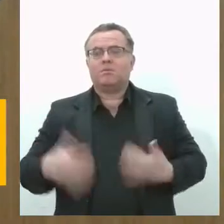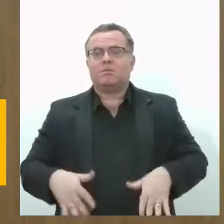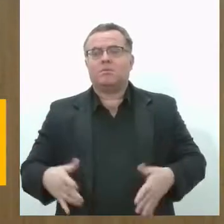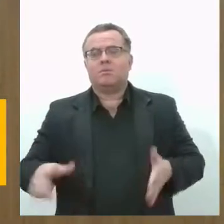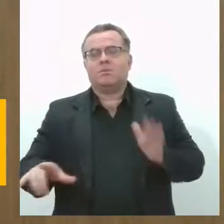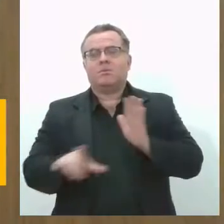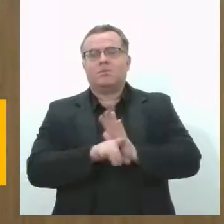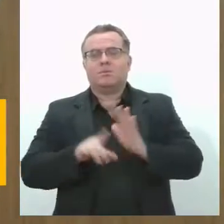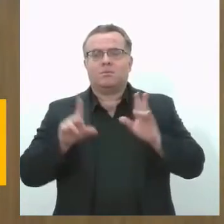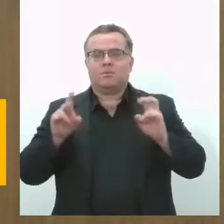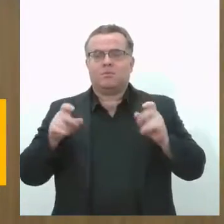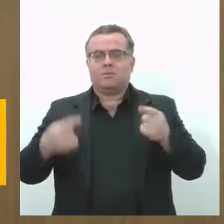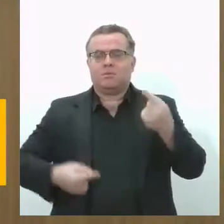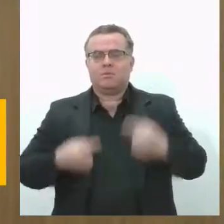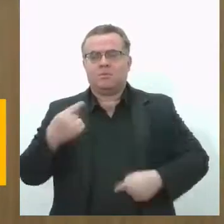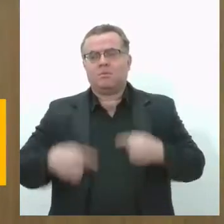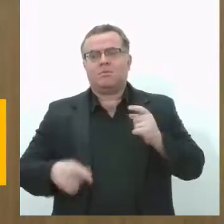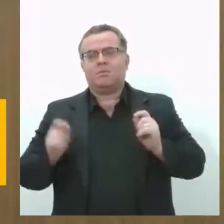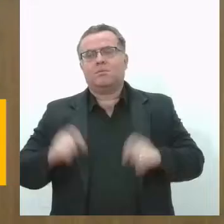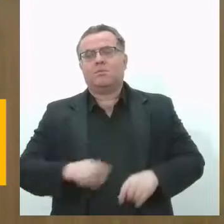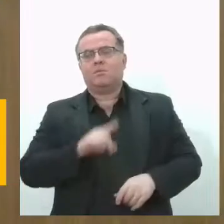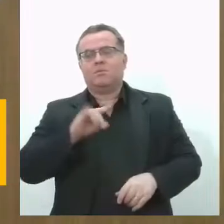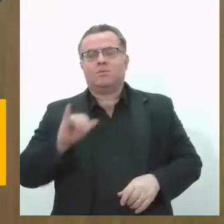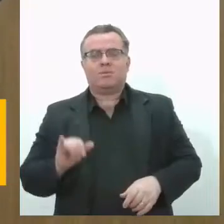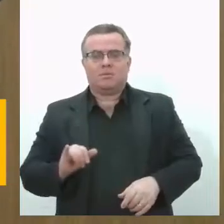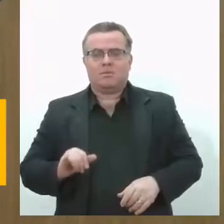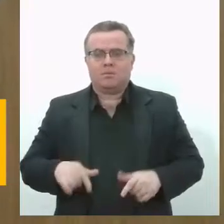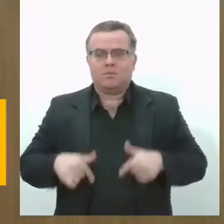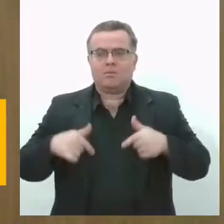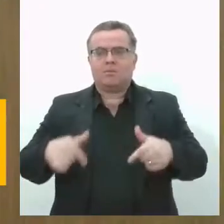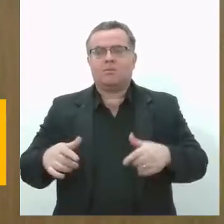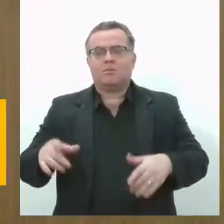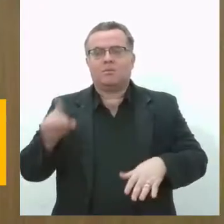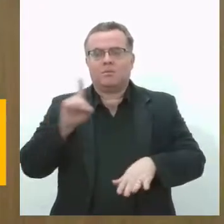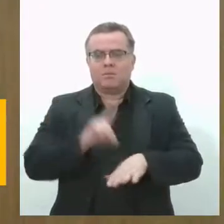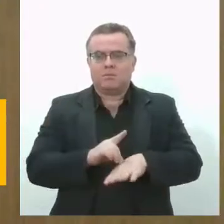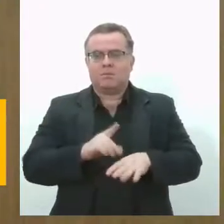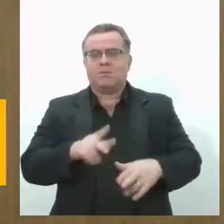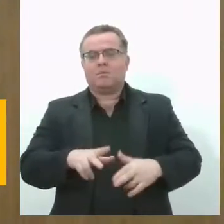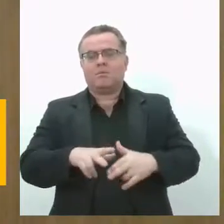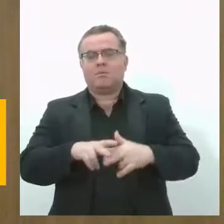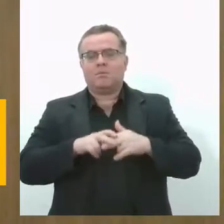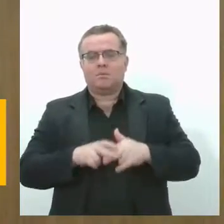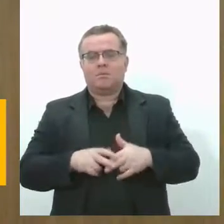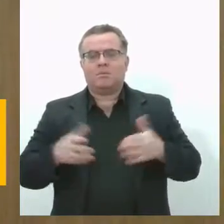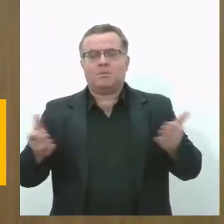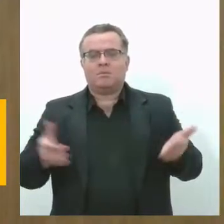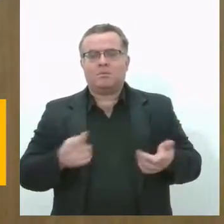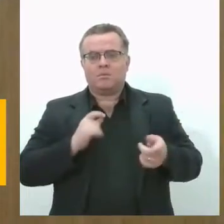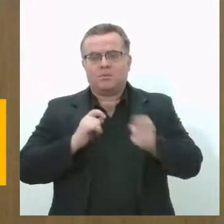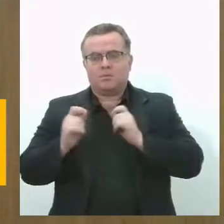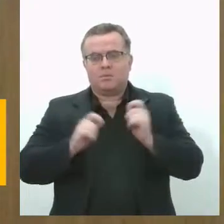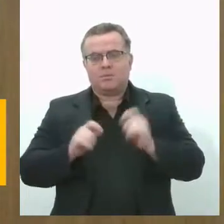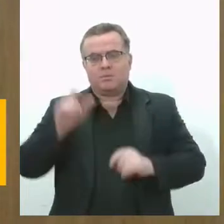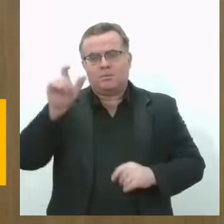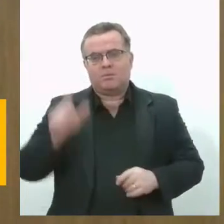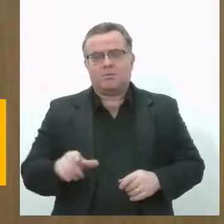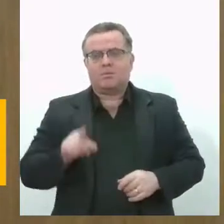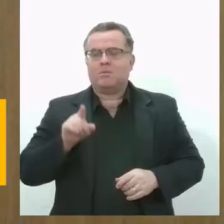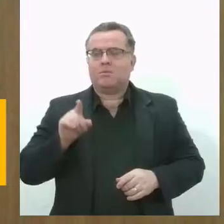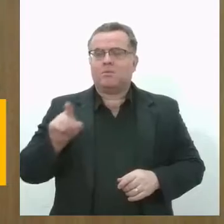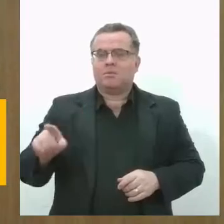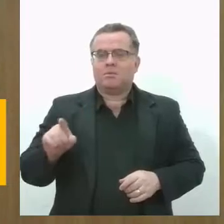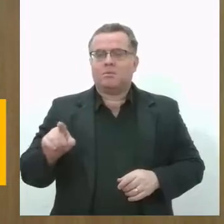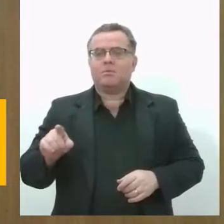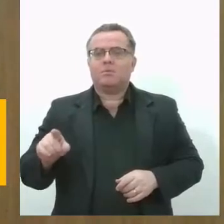Lese, que instituiu o Dia Estadual de Combate à Dengue. E é sobre o assunto que eu converso agora com o gerente do Programa de